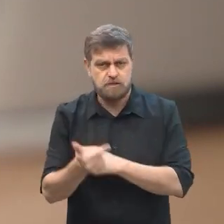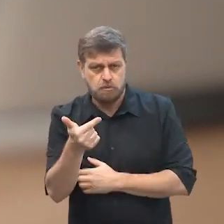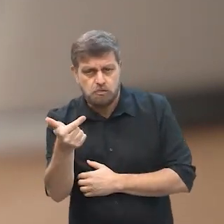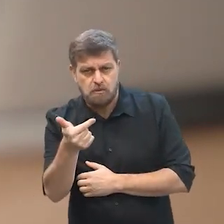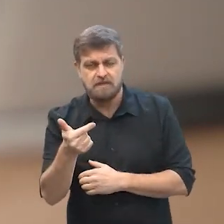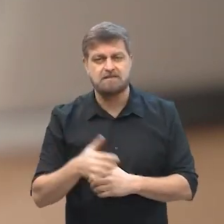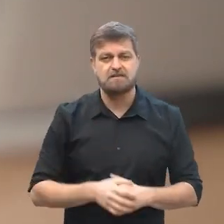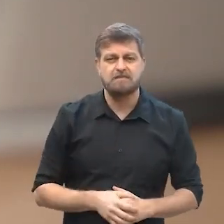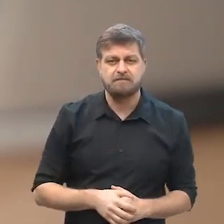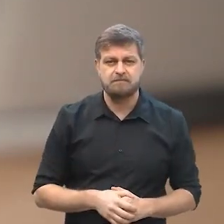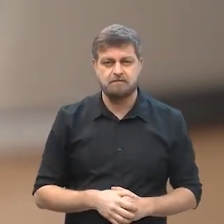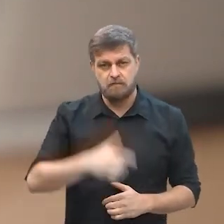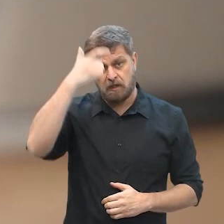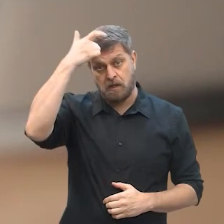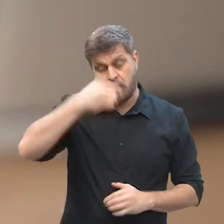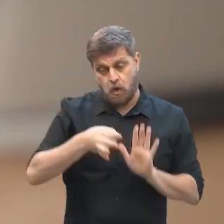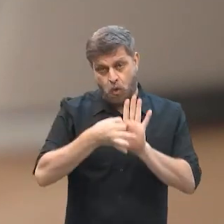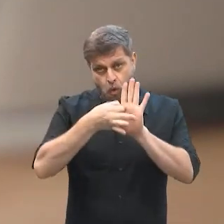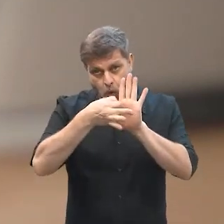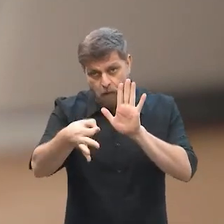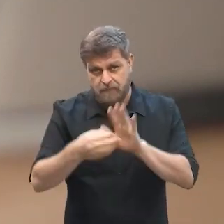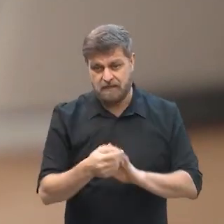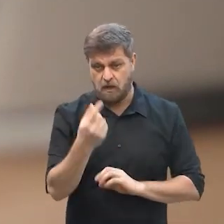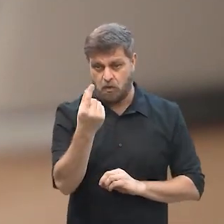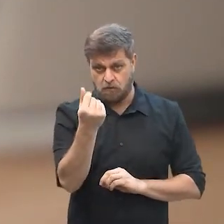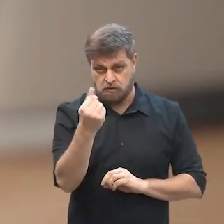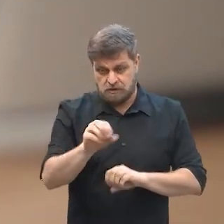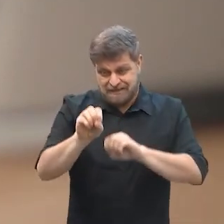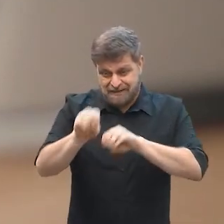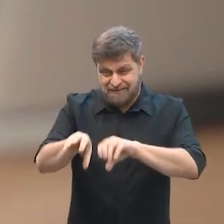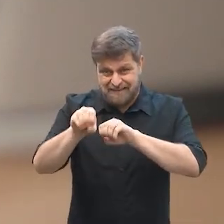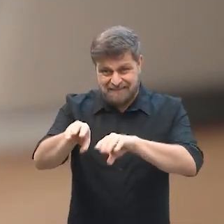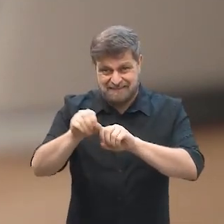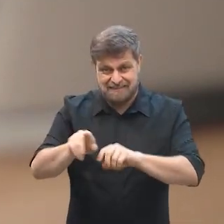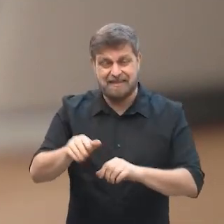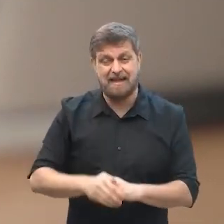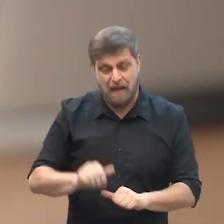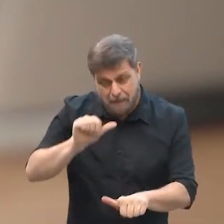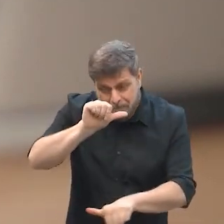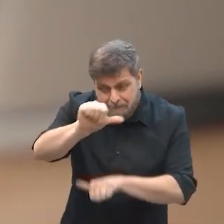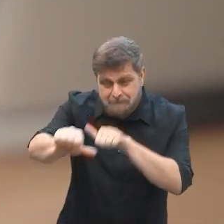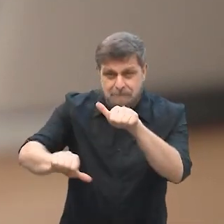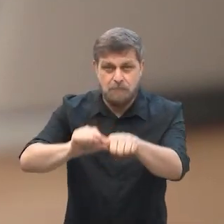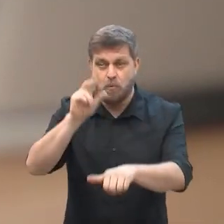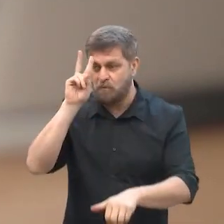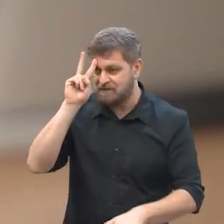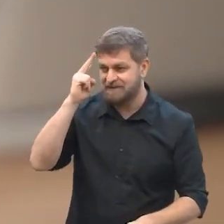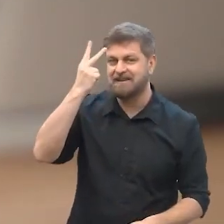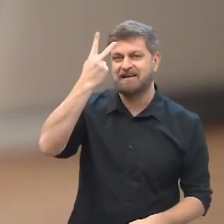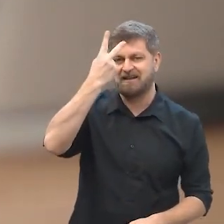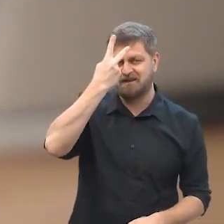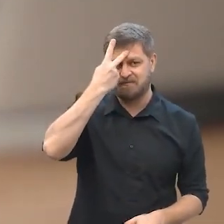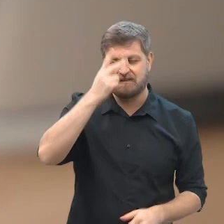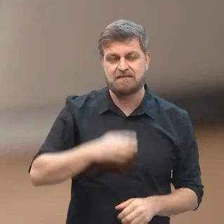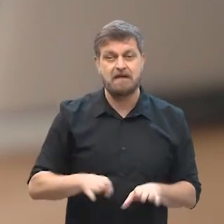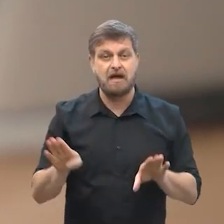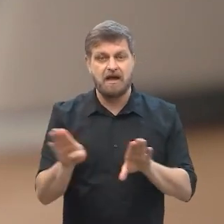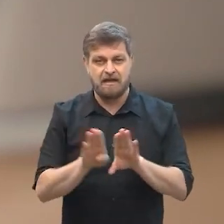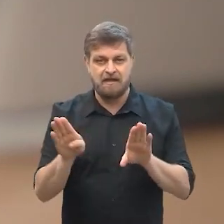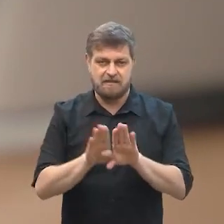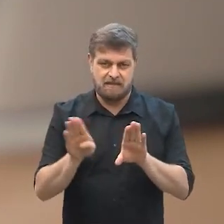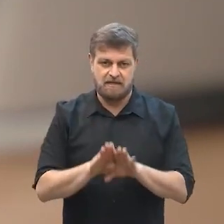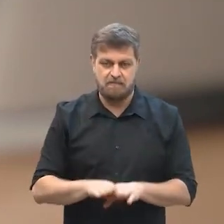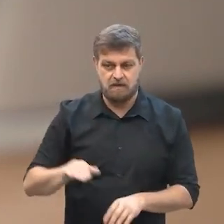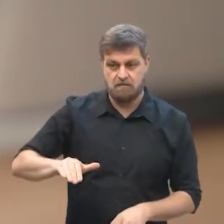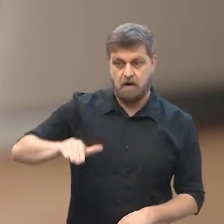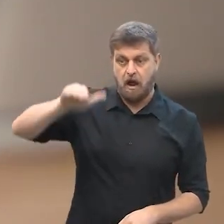2. Eu julgo que a educação financeira possa, de fato, mudar a cabeça dessas crianças e